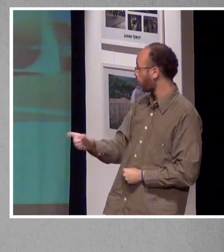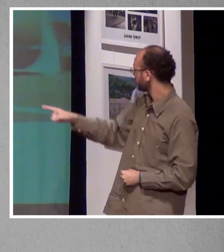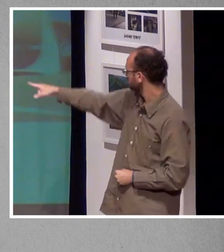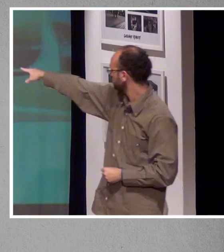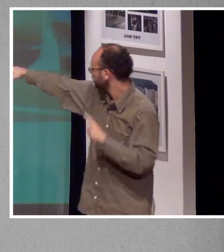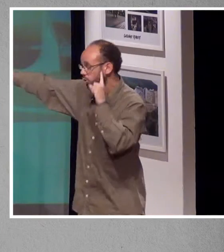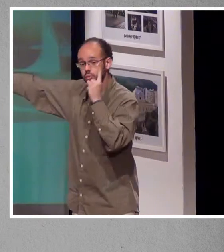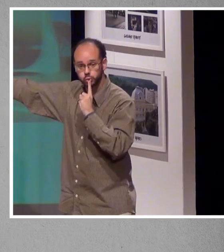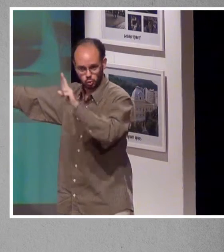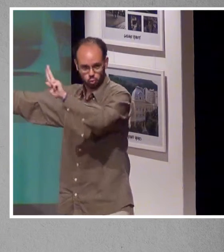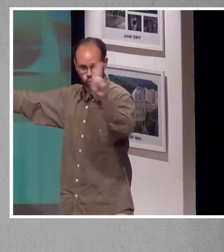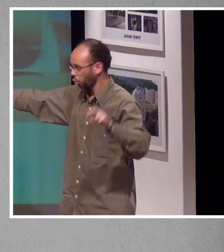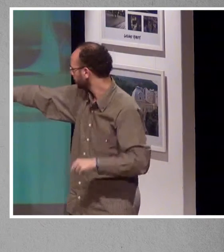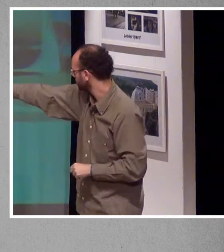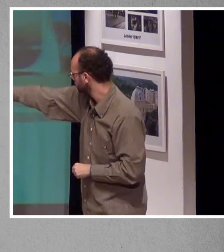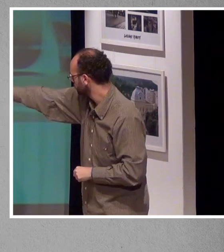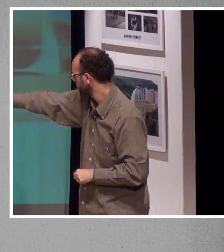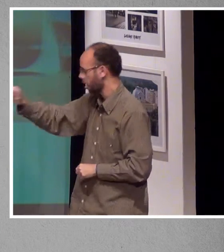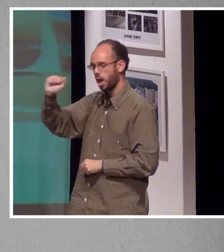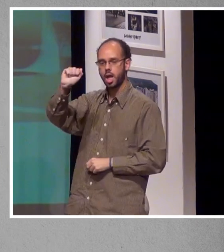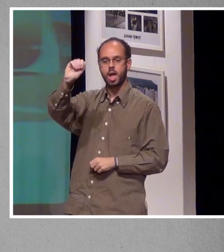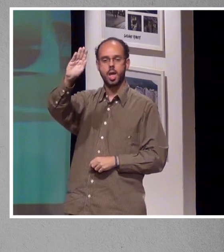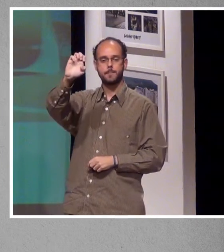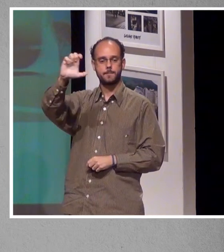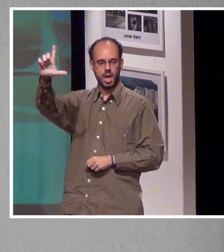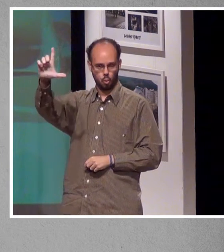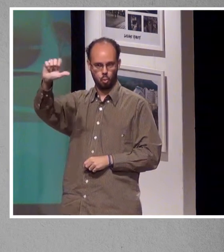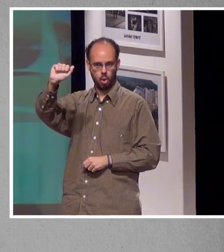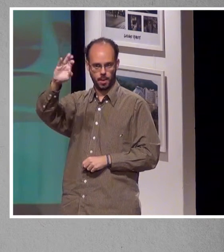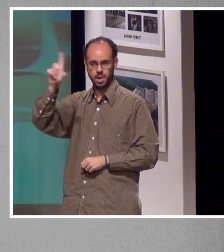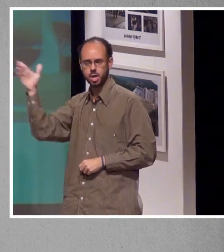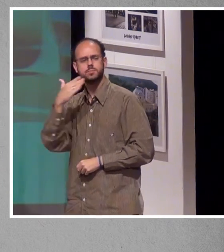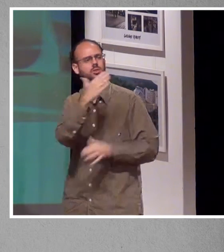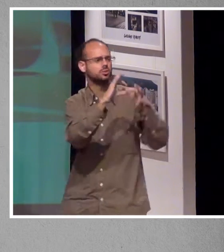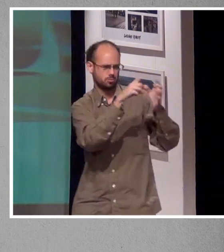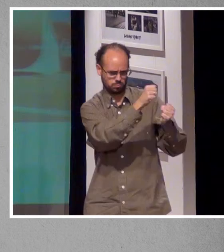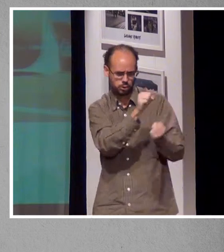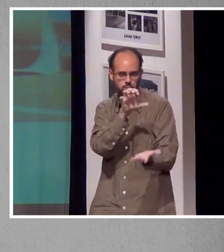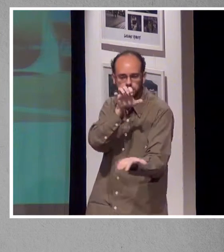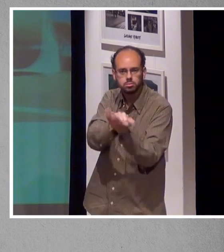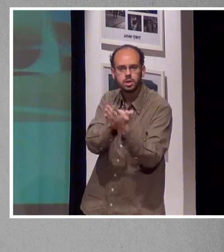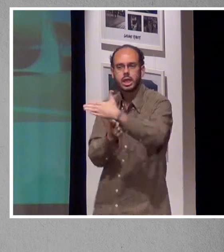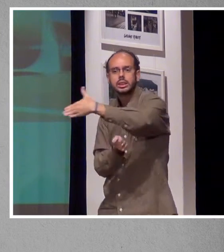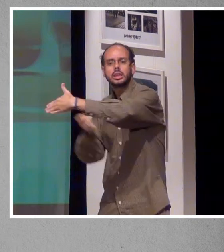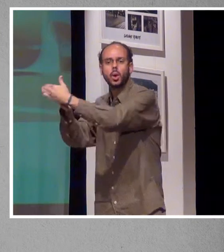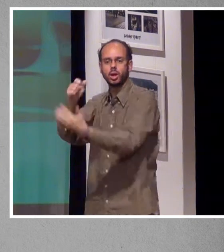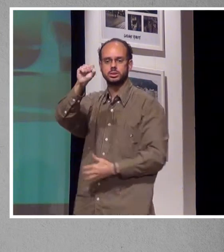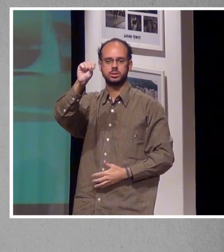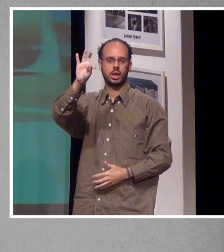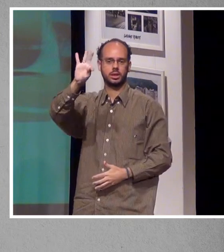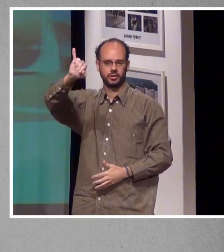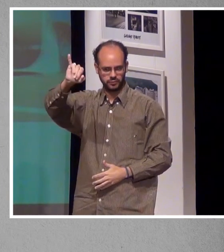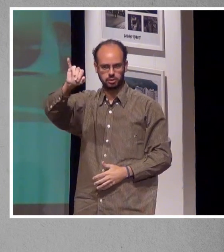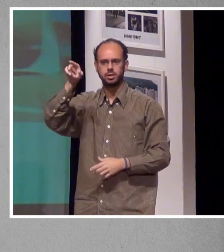A FENES, ela tem uma representação, tem o Abel, que está ali